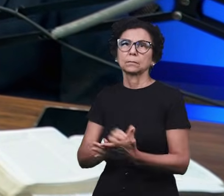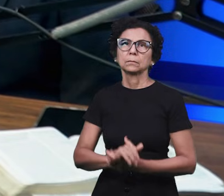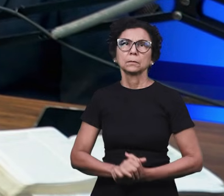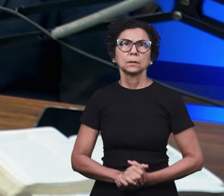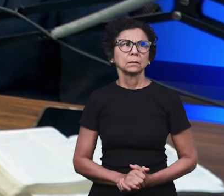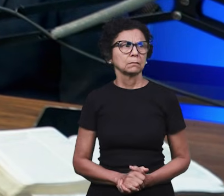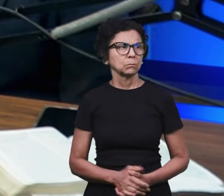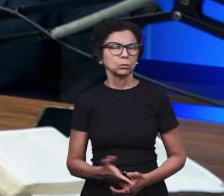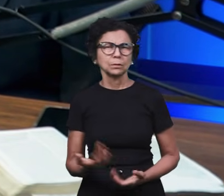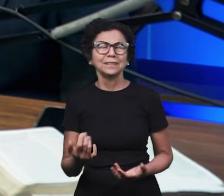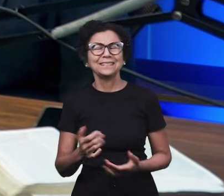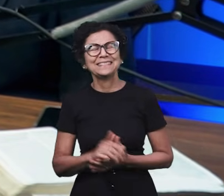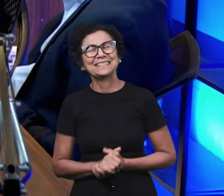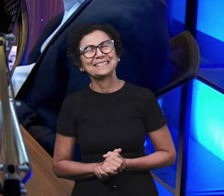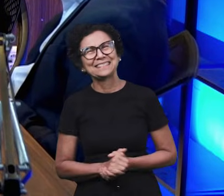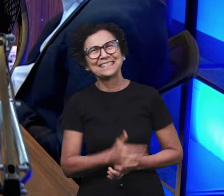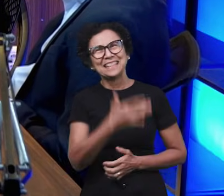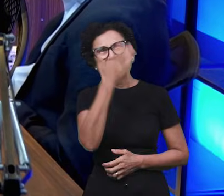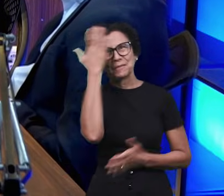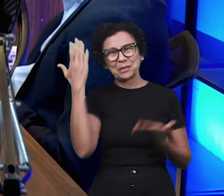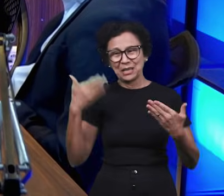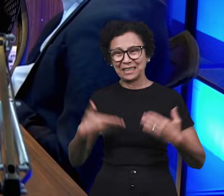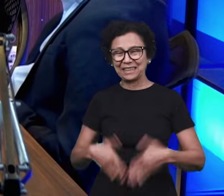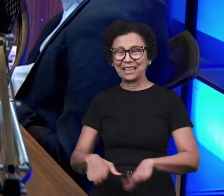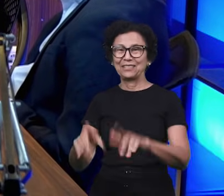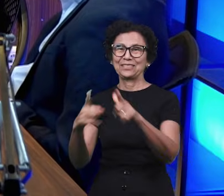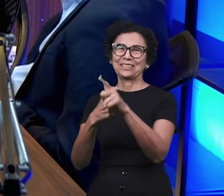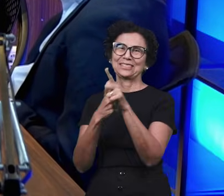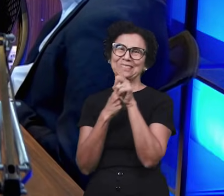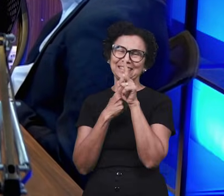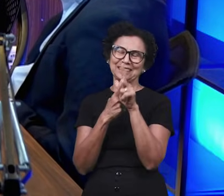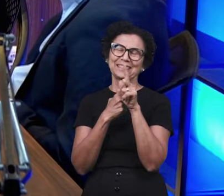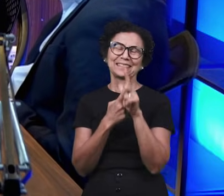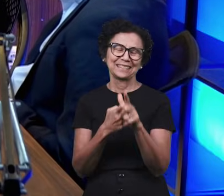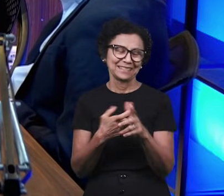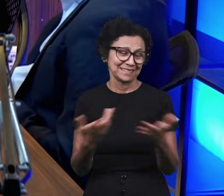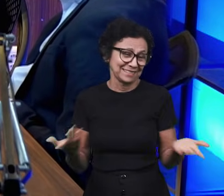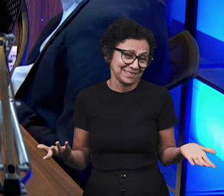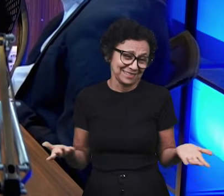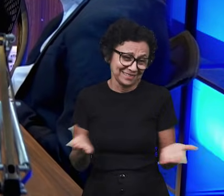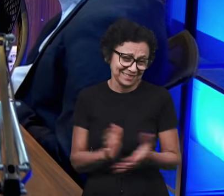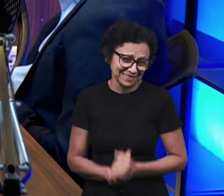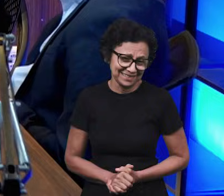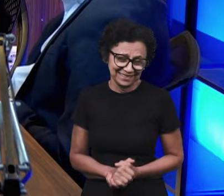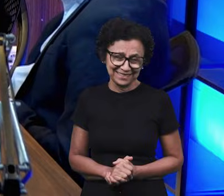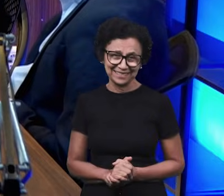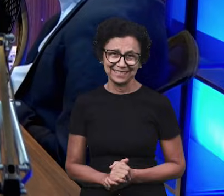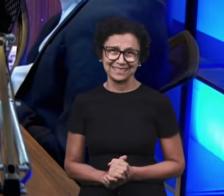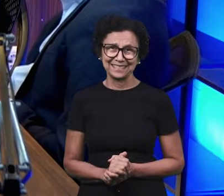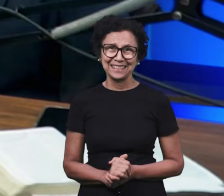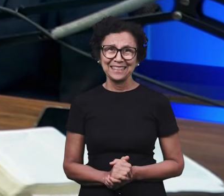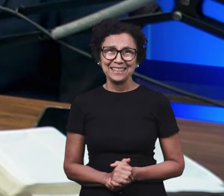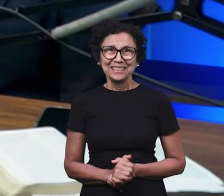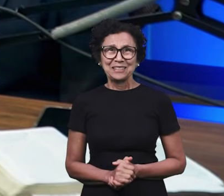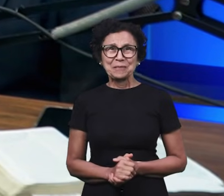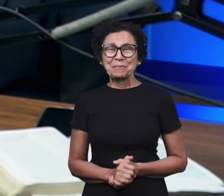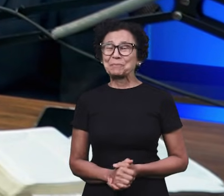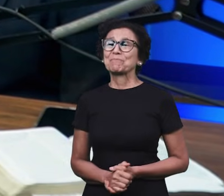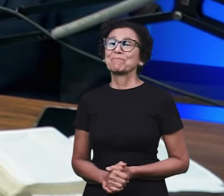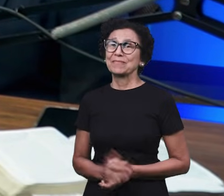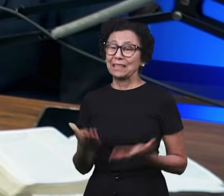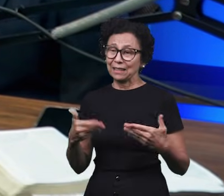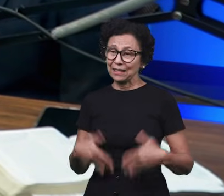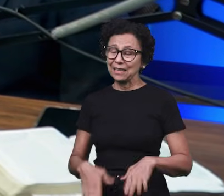já nascia devendo. Prática, já nascia devendo. Hoje não é muito diferente não, né? Mas é isso daí. A pessoa já